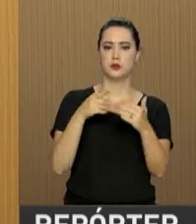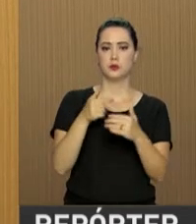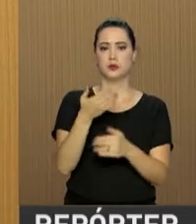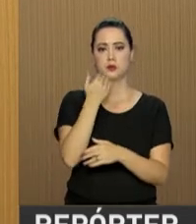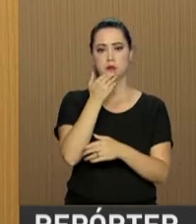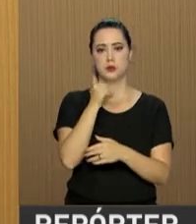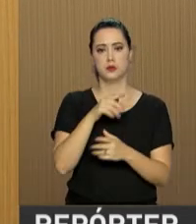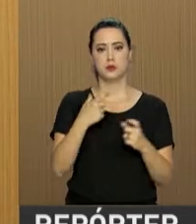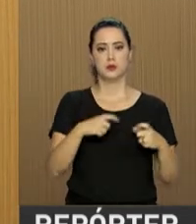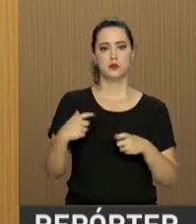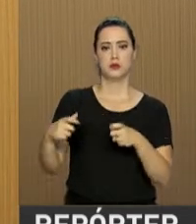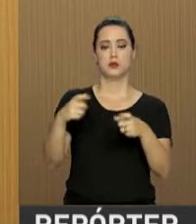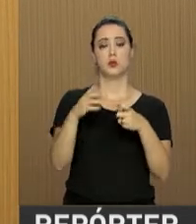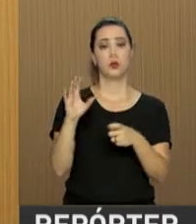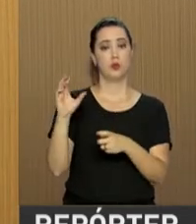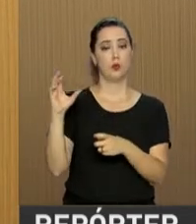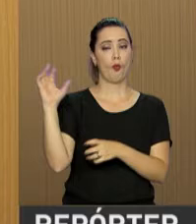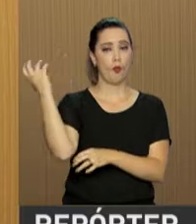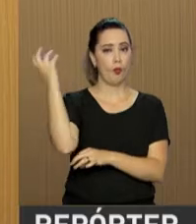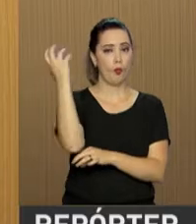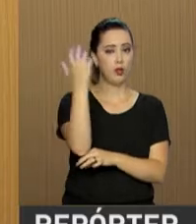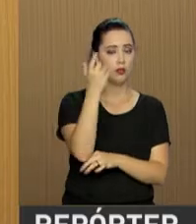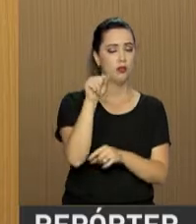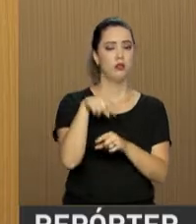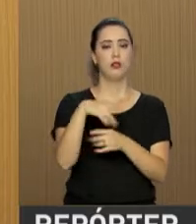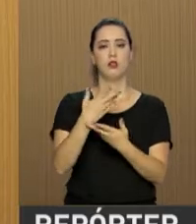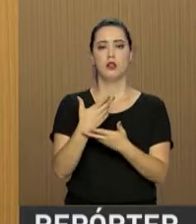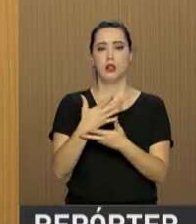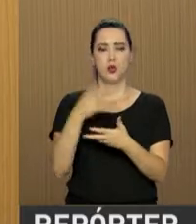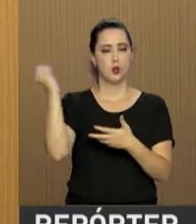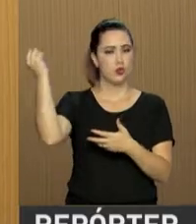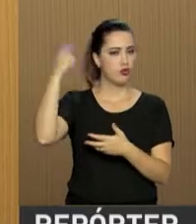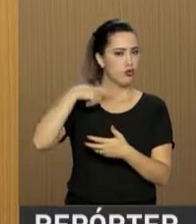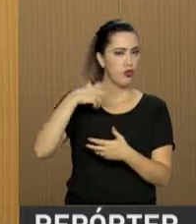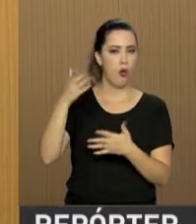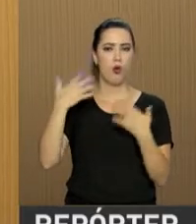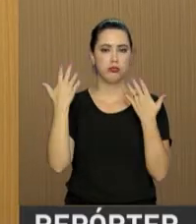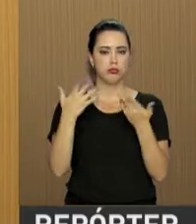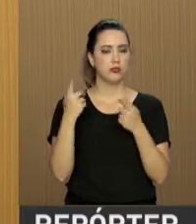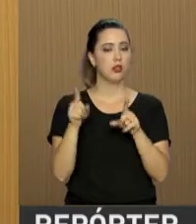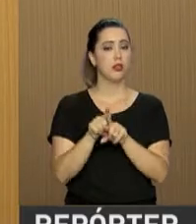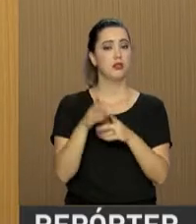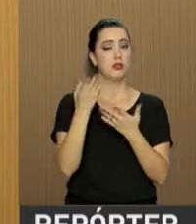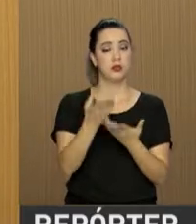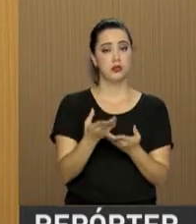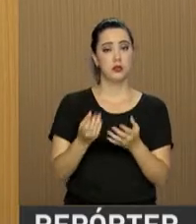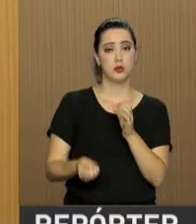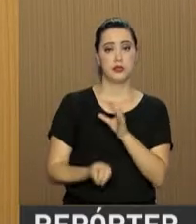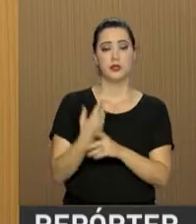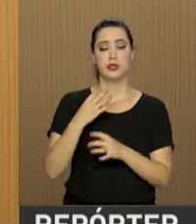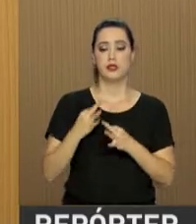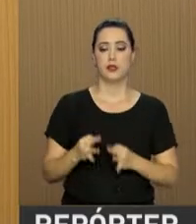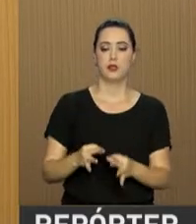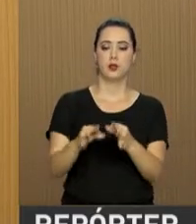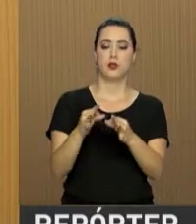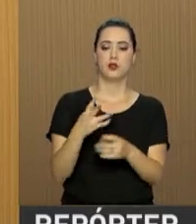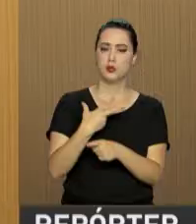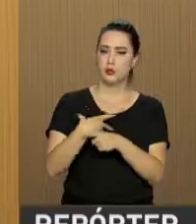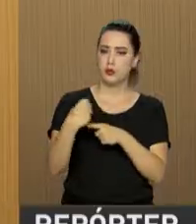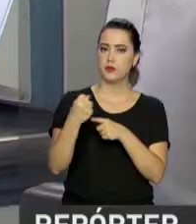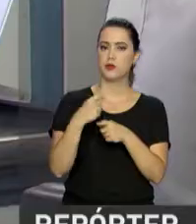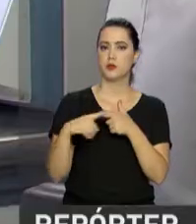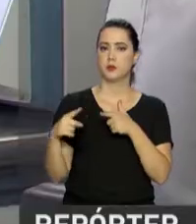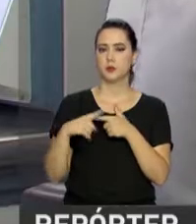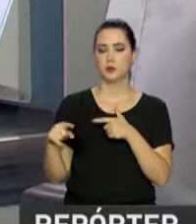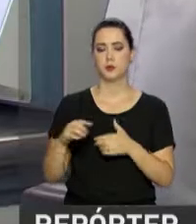alimentos nas regiões tropicais e gerar conhecimento gerar tecnologia para a superação desses desafios